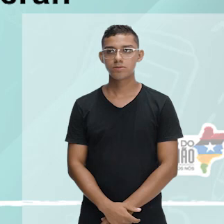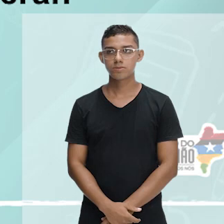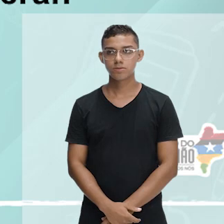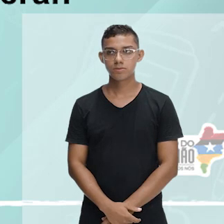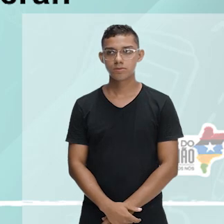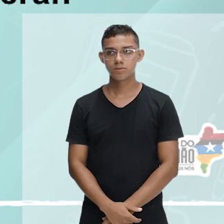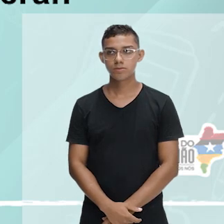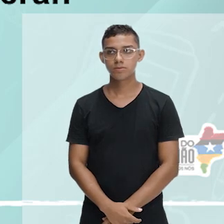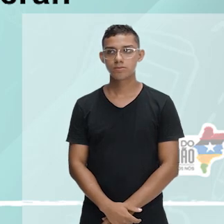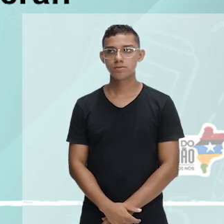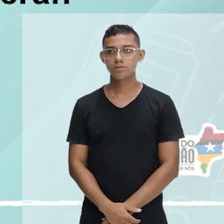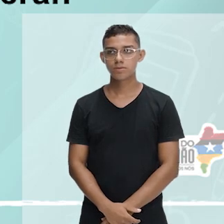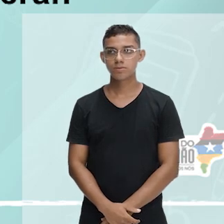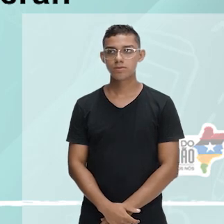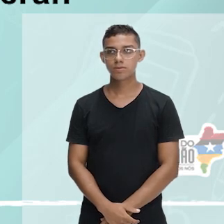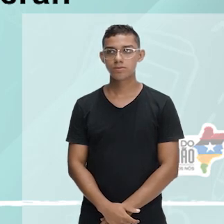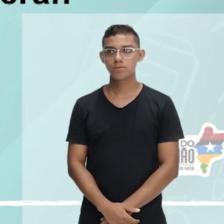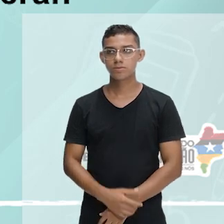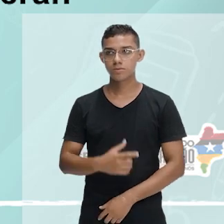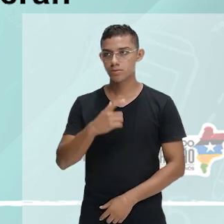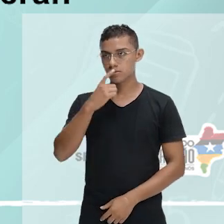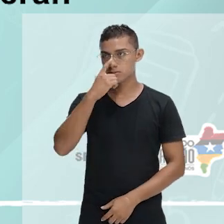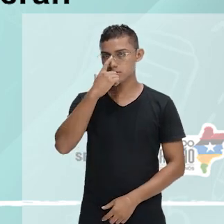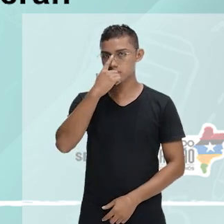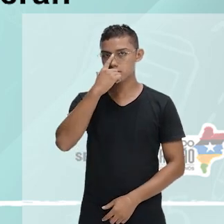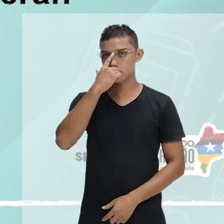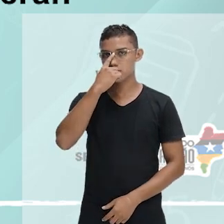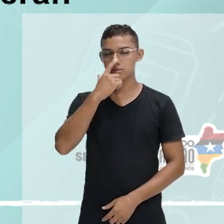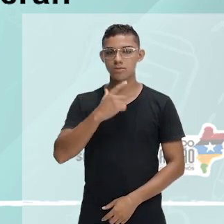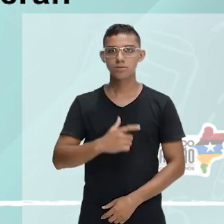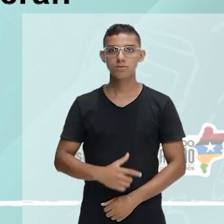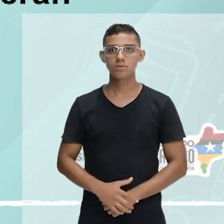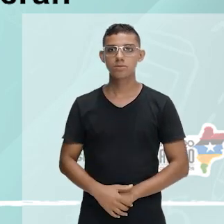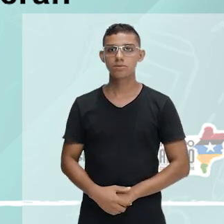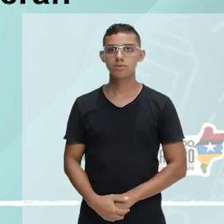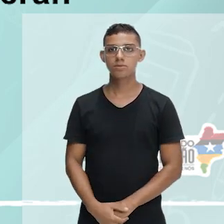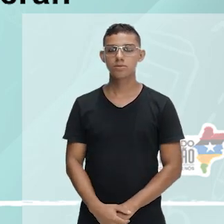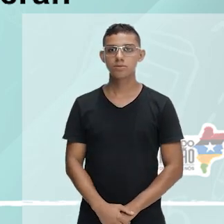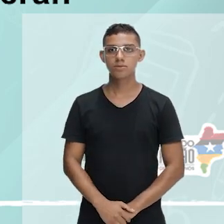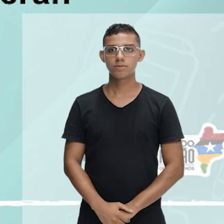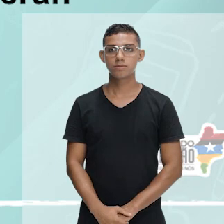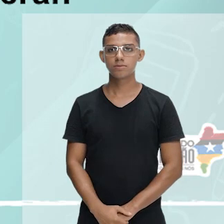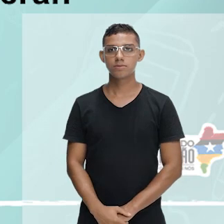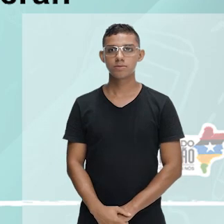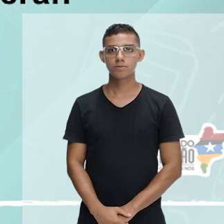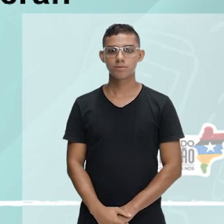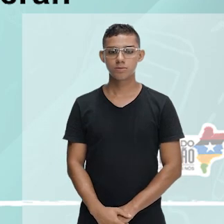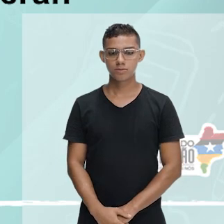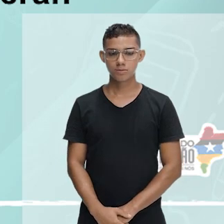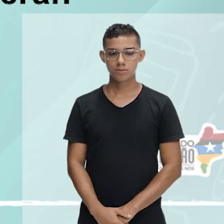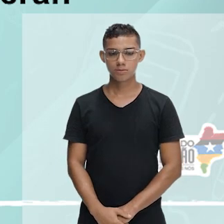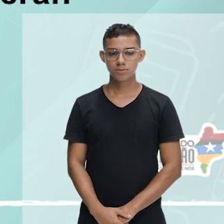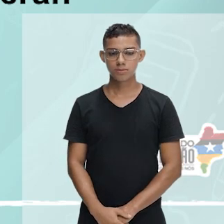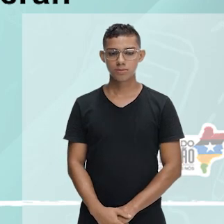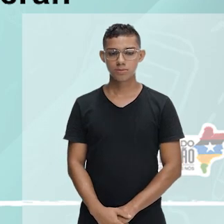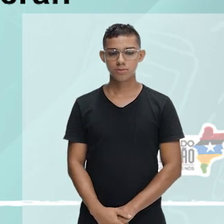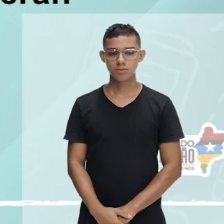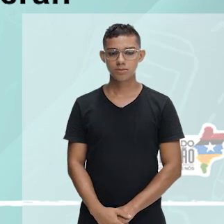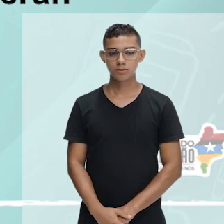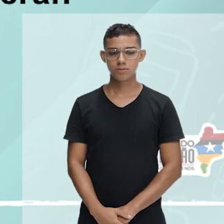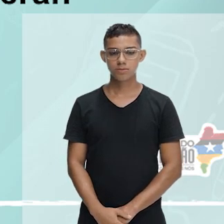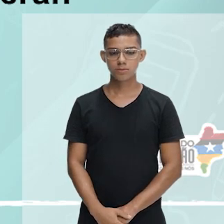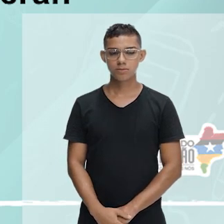verbo beber, que também pronuncia com B, mas escreve com V. Prestem bem atenção. Bebiera,